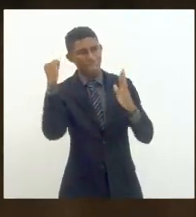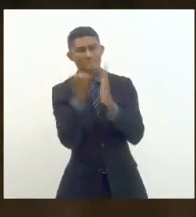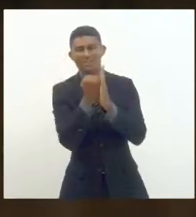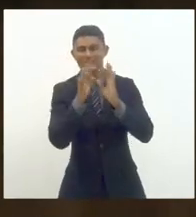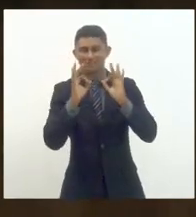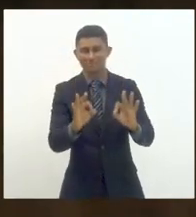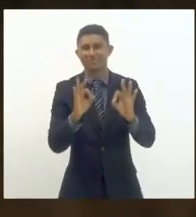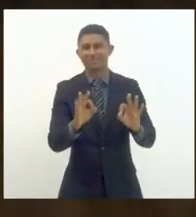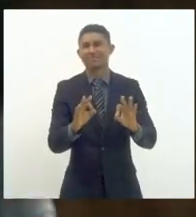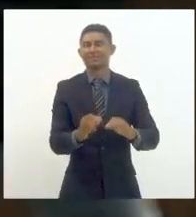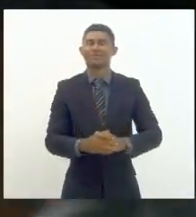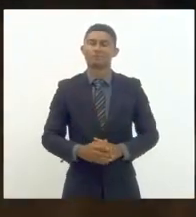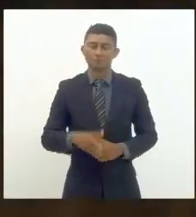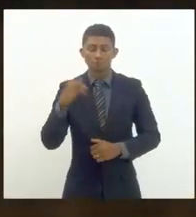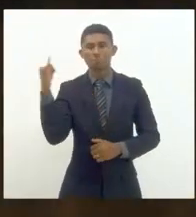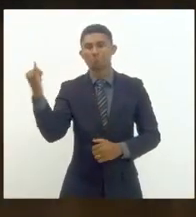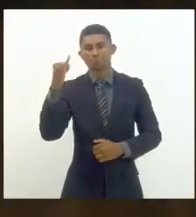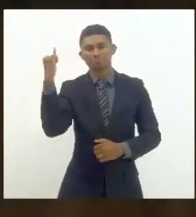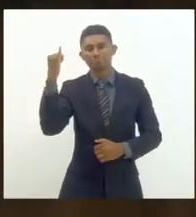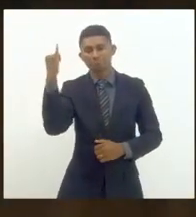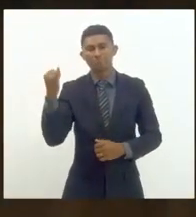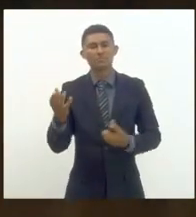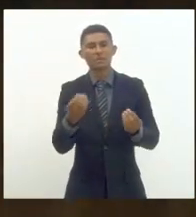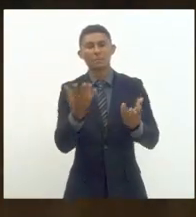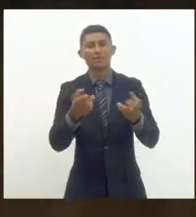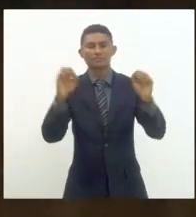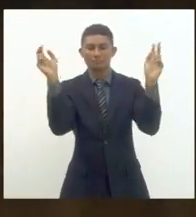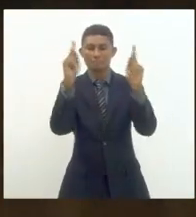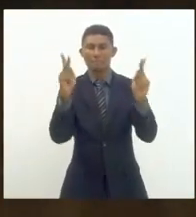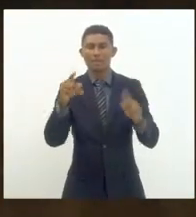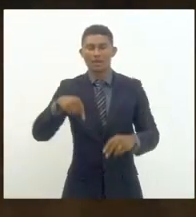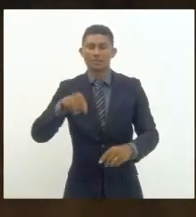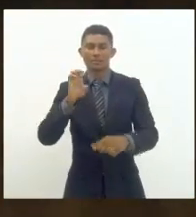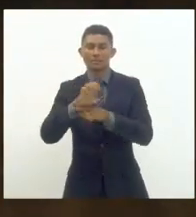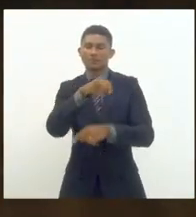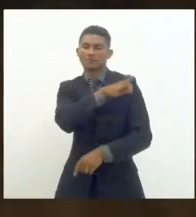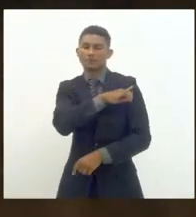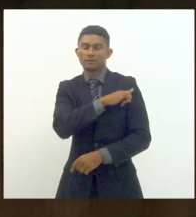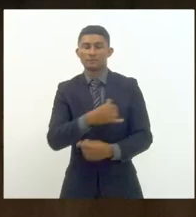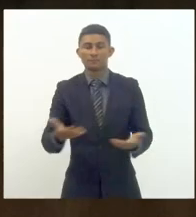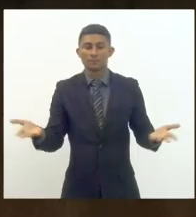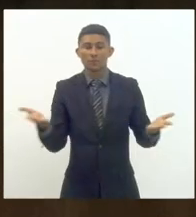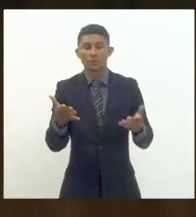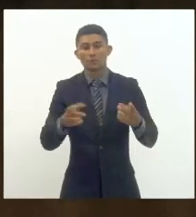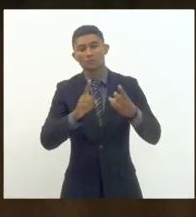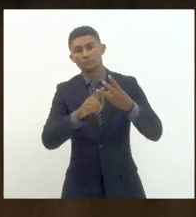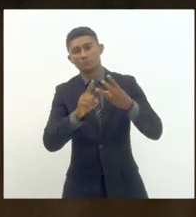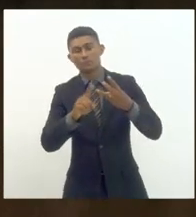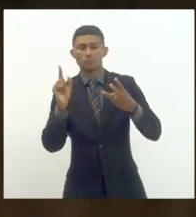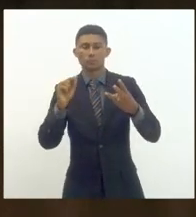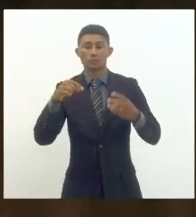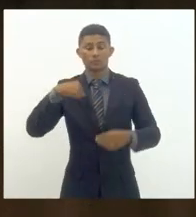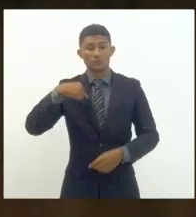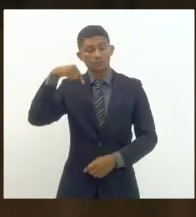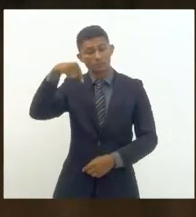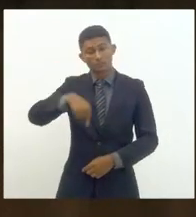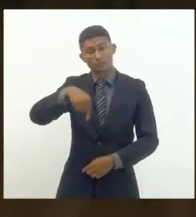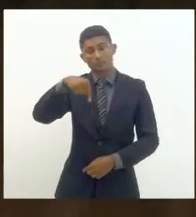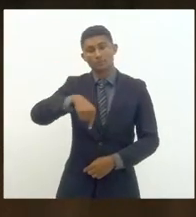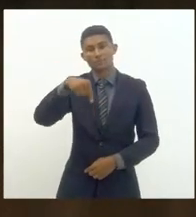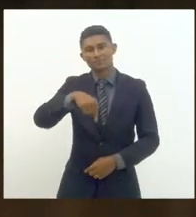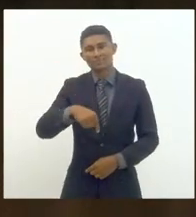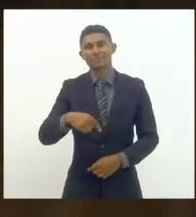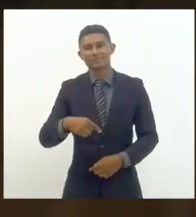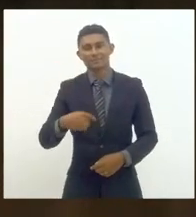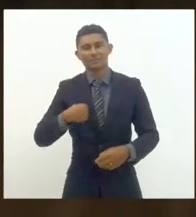é fundamental para a preservação também da paz no Estado do Rio de Janeiro. E, por fim, poder atuar aqui como